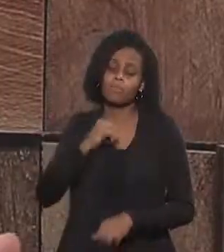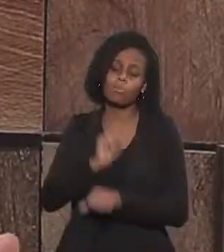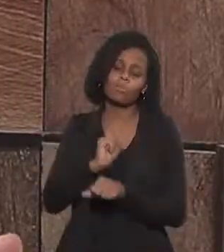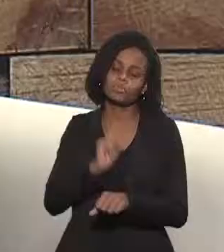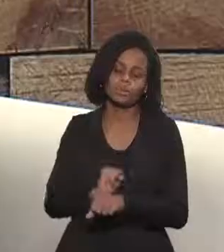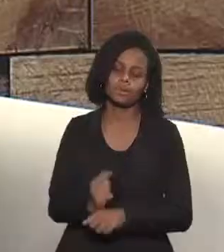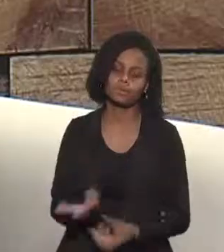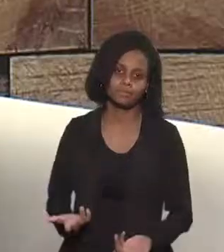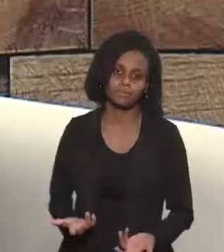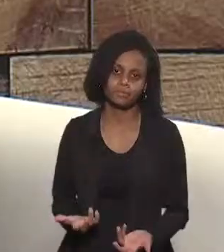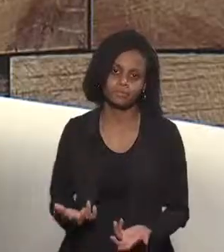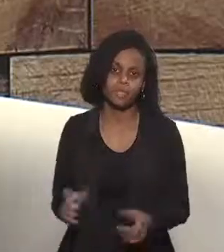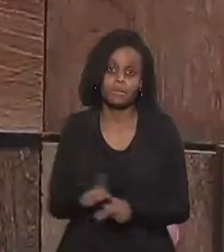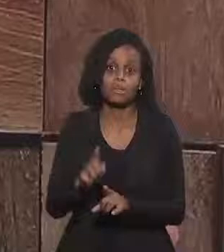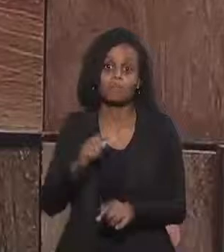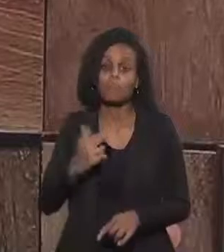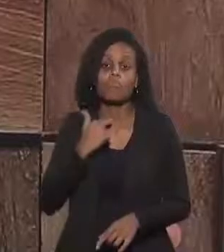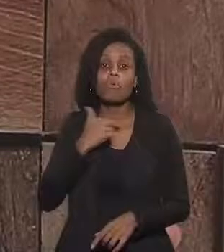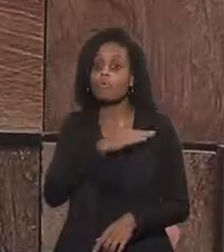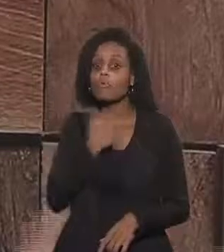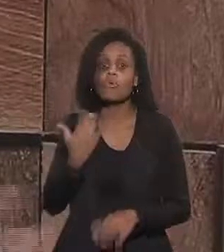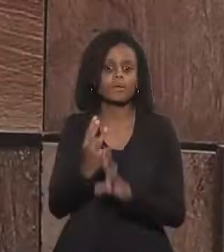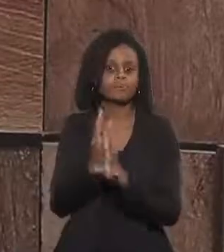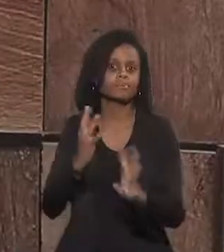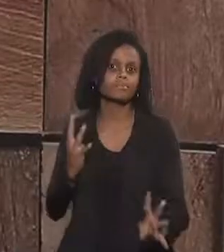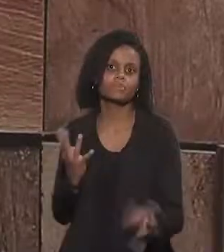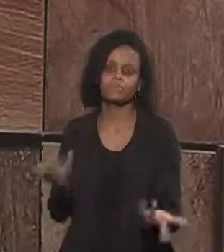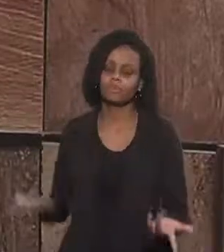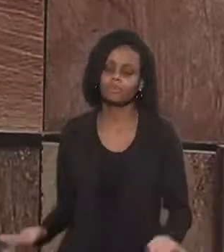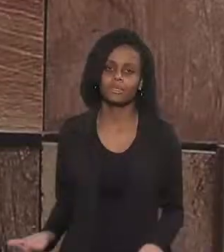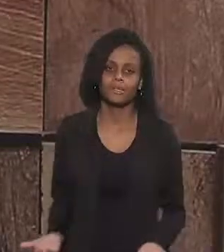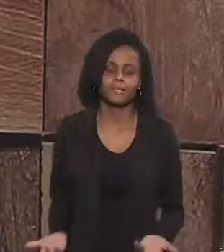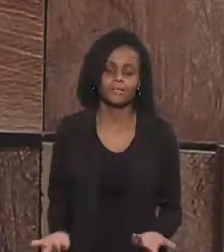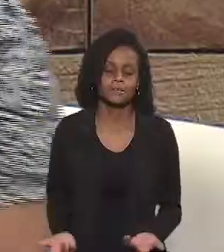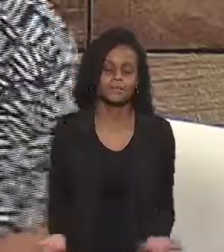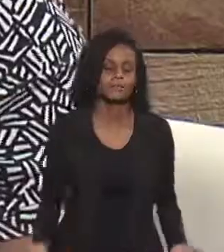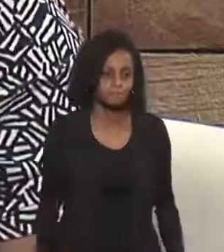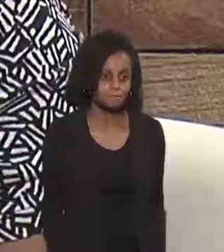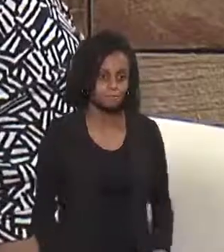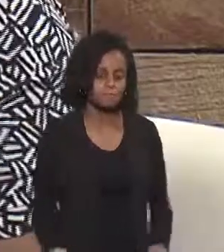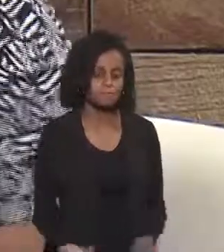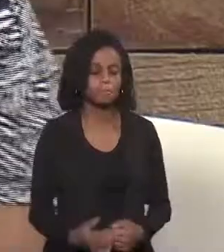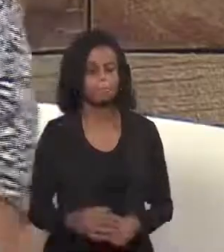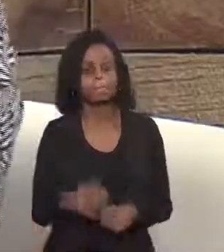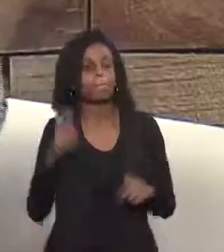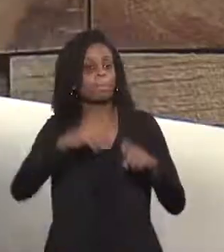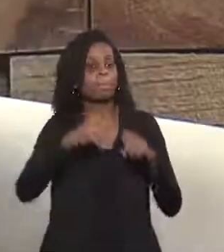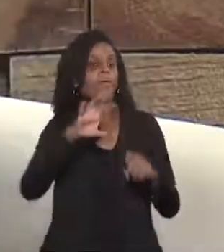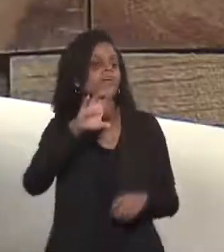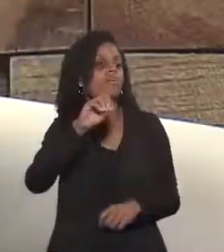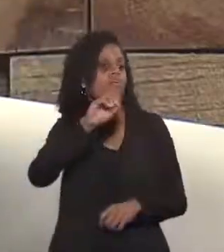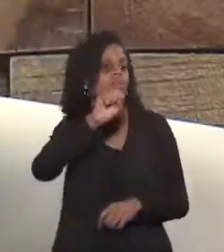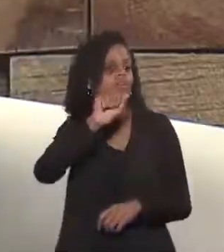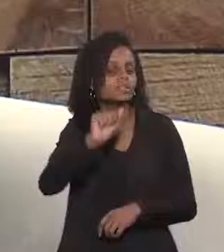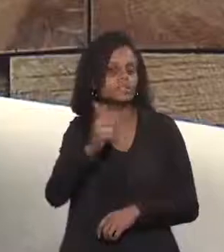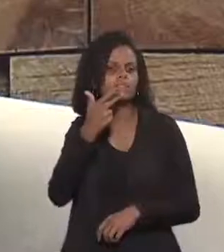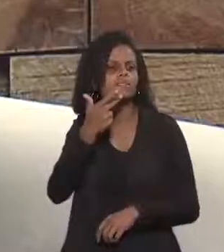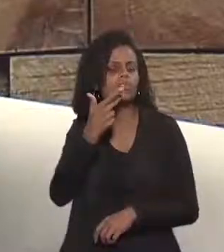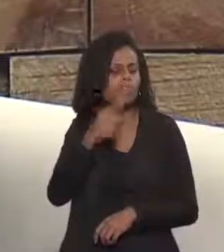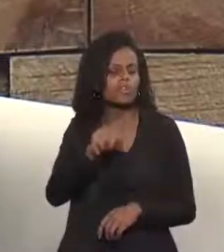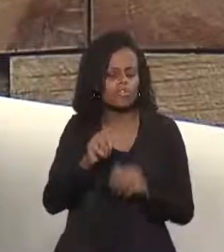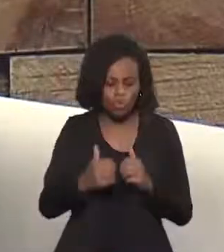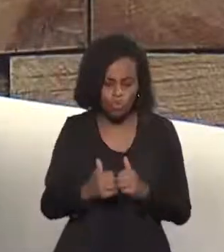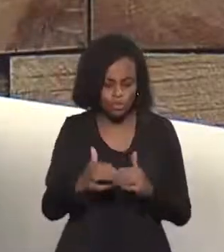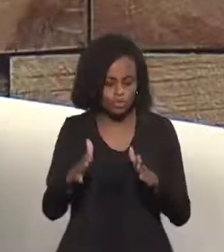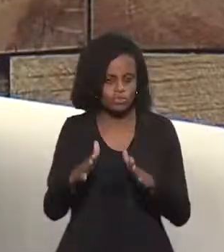ficar... Não pode esperar, né? Não pode esperar e não pode morrer na fila, né? Isso não existe. Doutora Rosa, a senhora falou